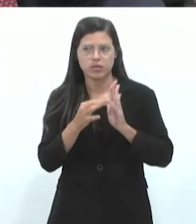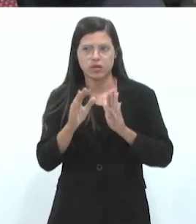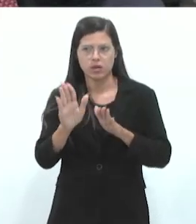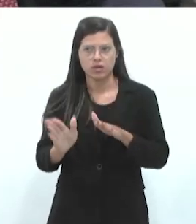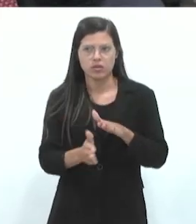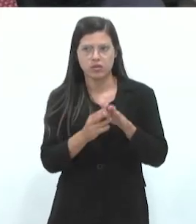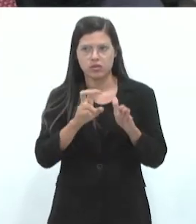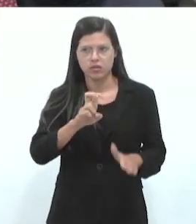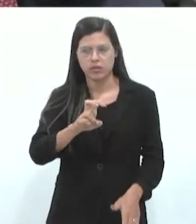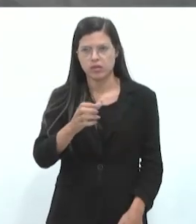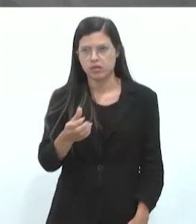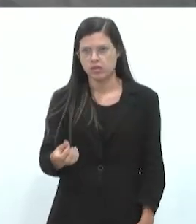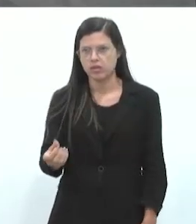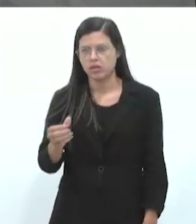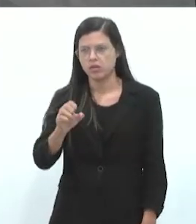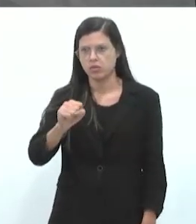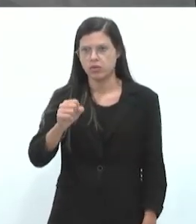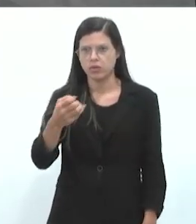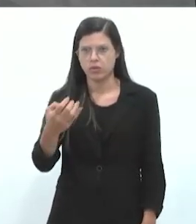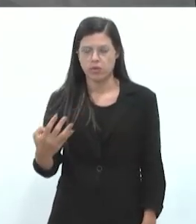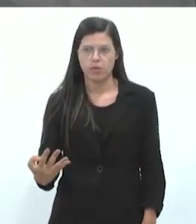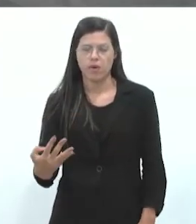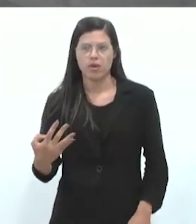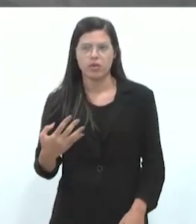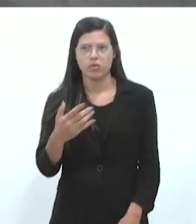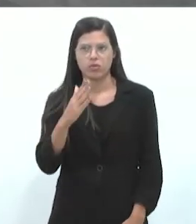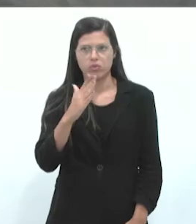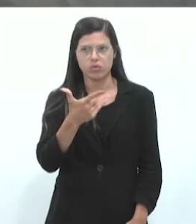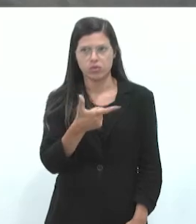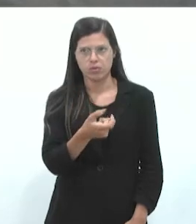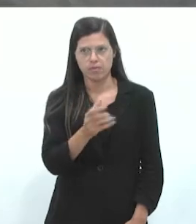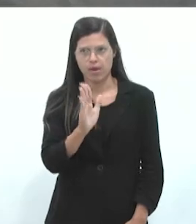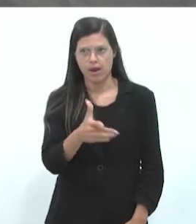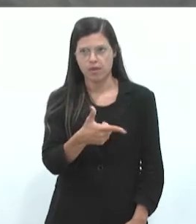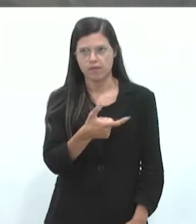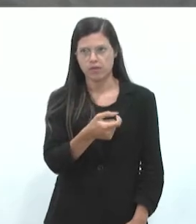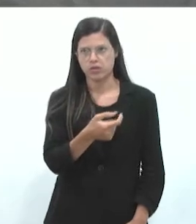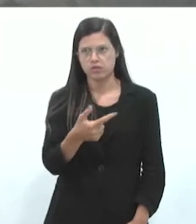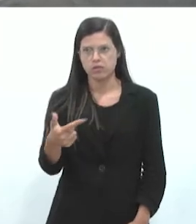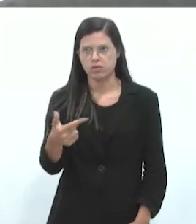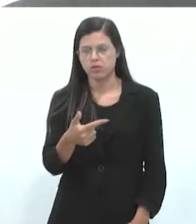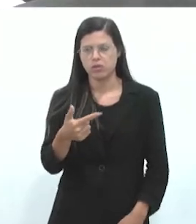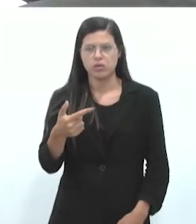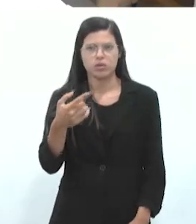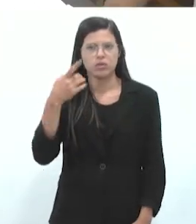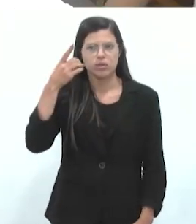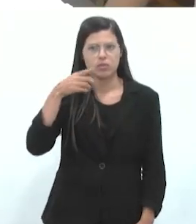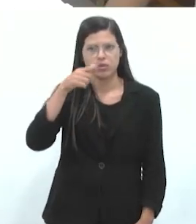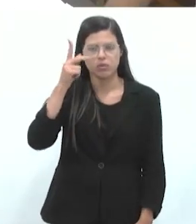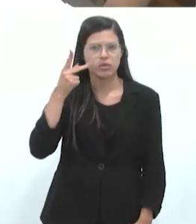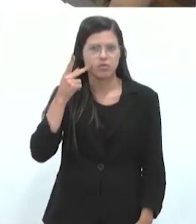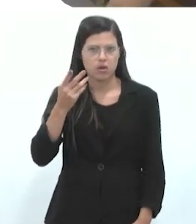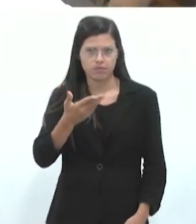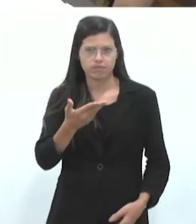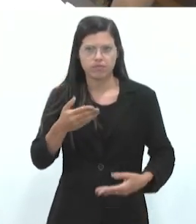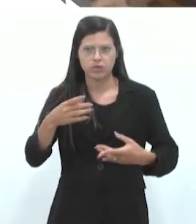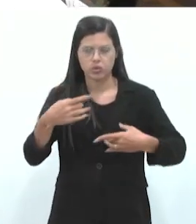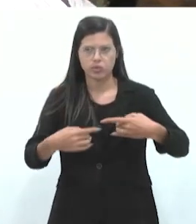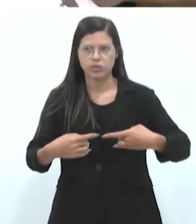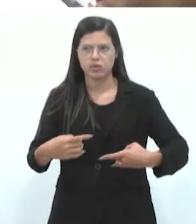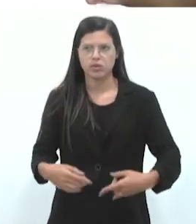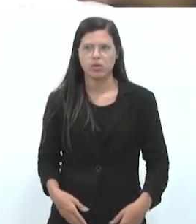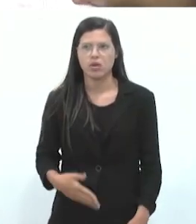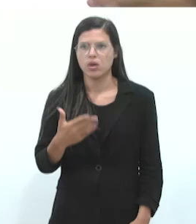lei 5684 de 22. Senhor presidente, Deputado Luiz Paulo, em discussão. eu vou pedir vista, porque eu